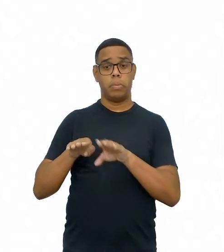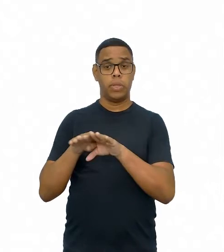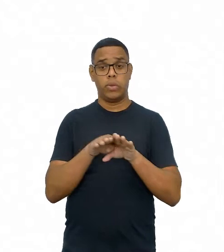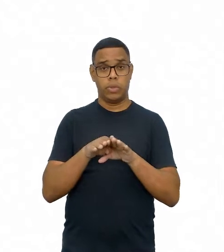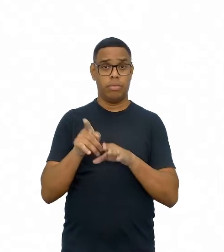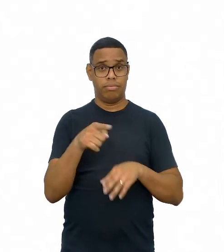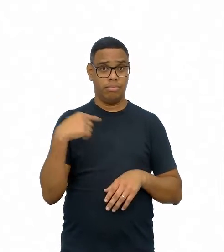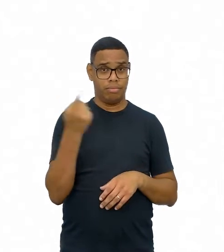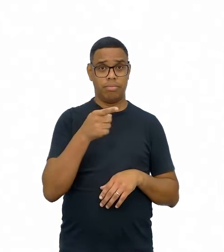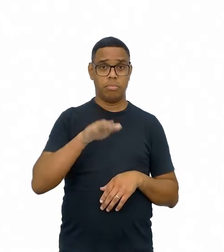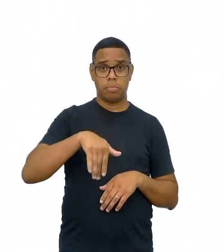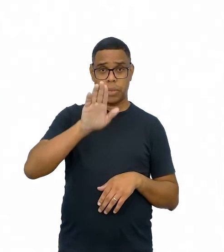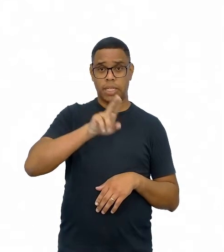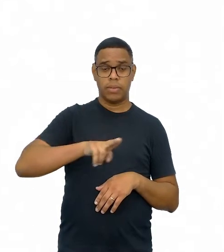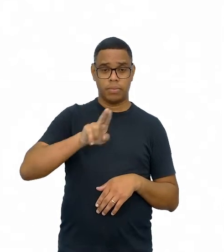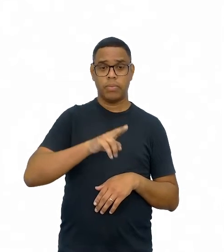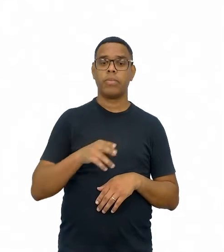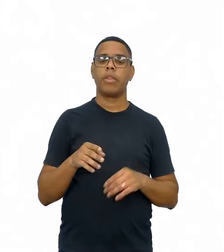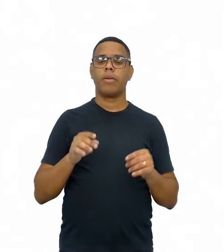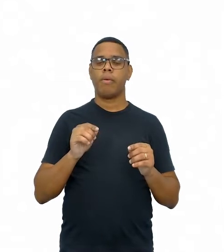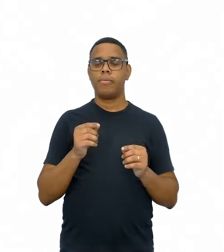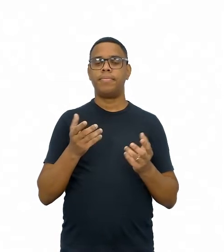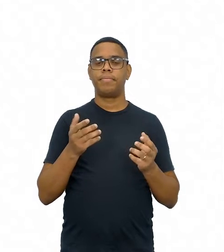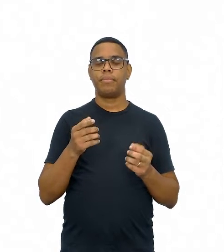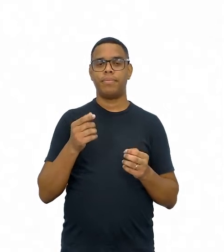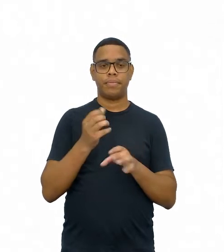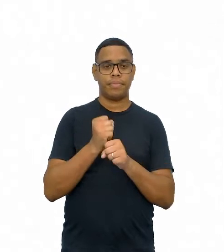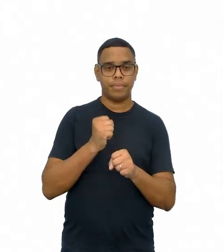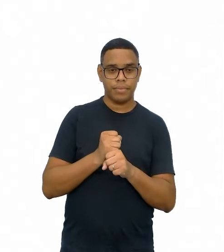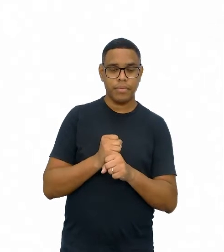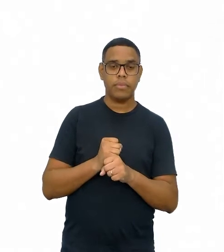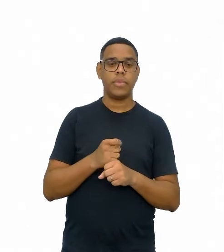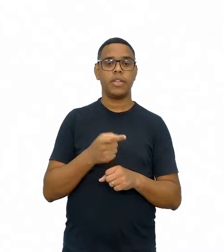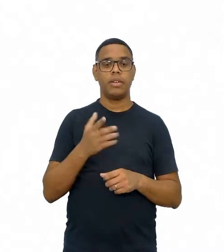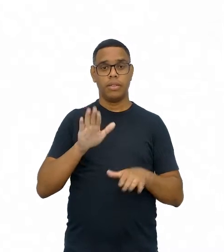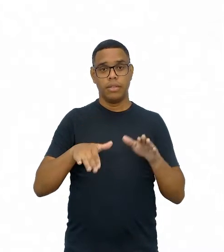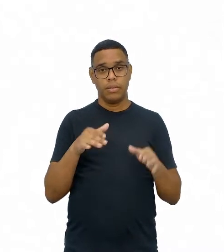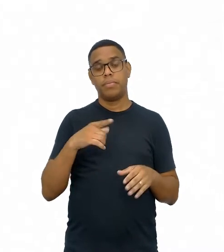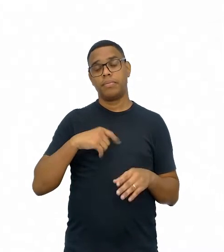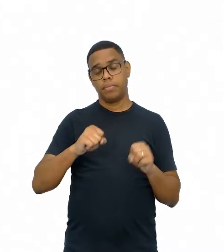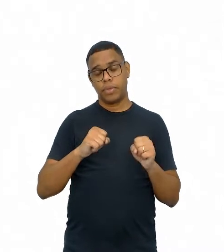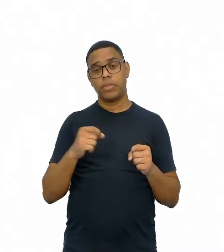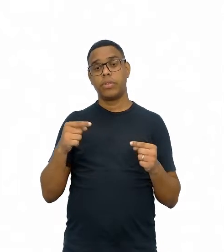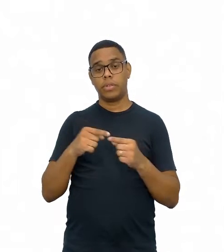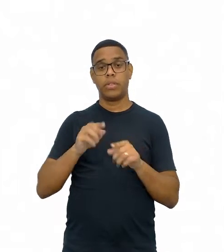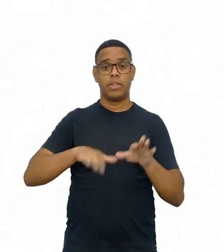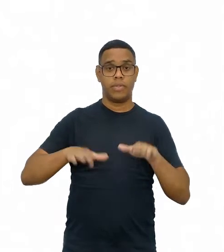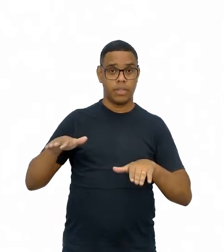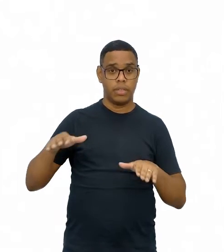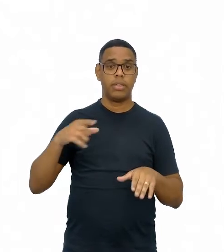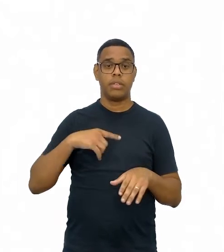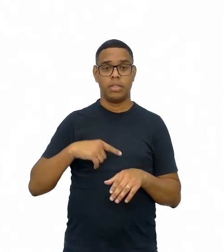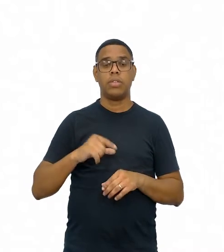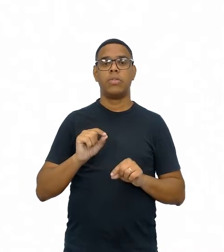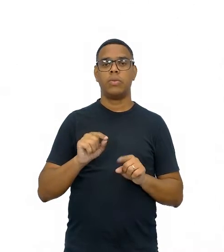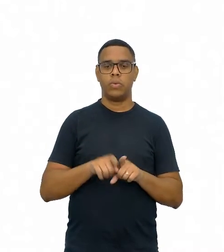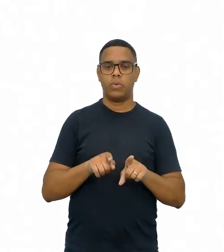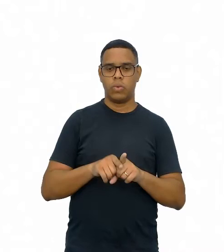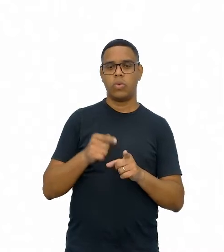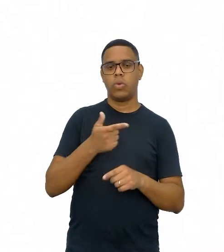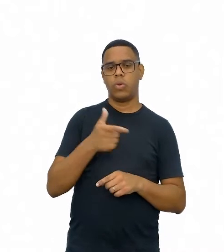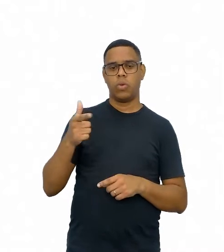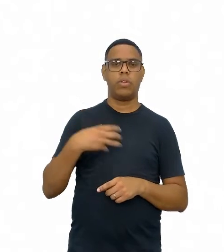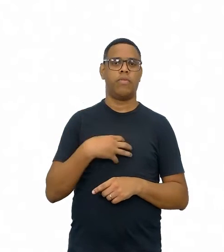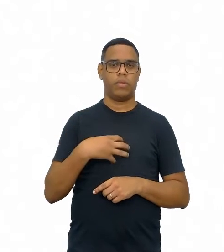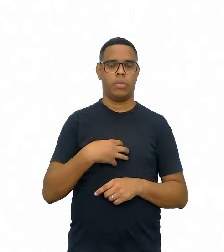medida padronizadas, nós esperamos sempre os cálculos, mas às vezes ela pode vir na avaliação, inclusive, de uma